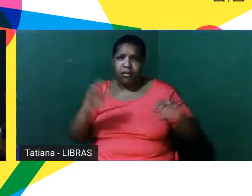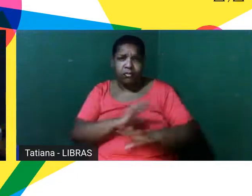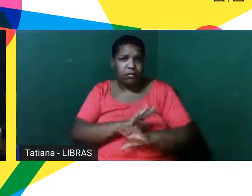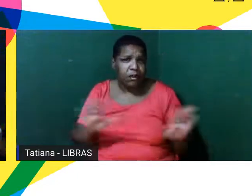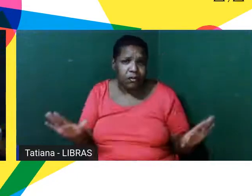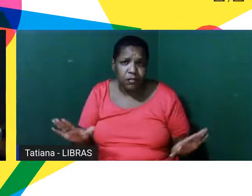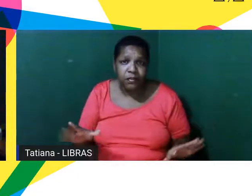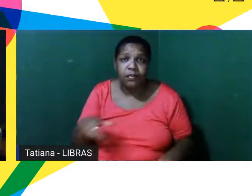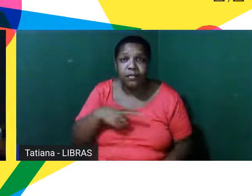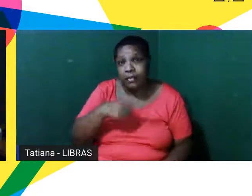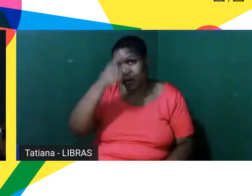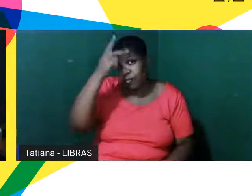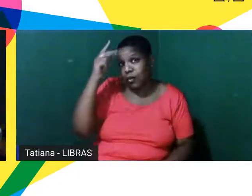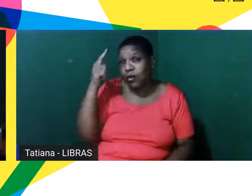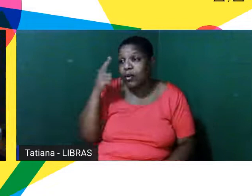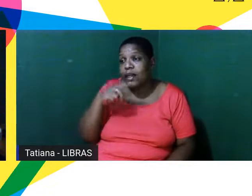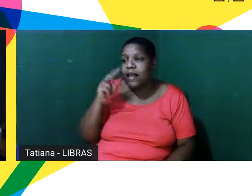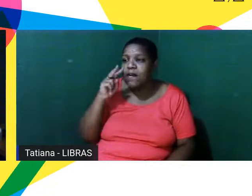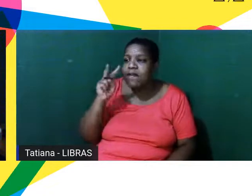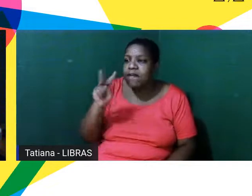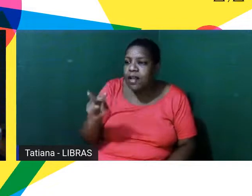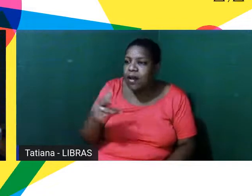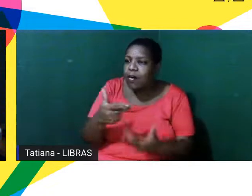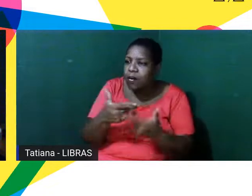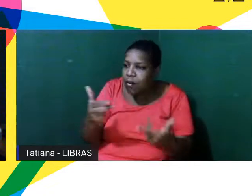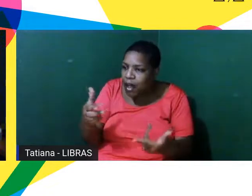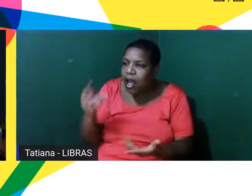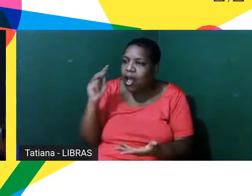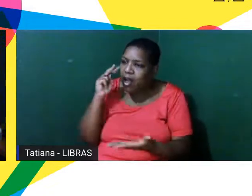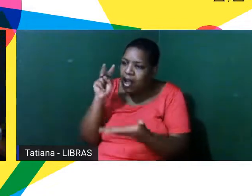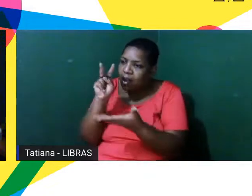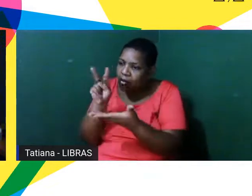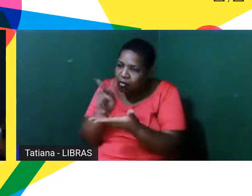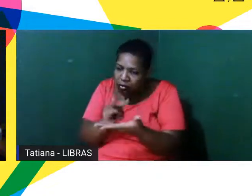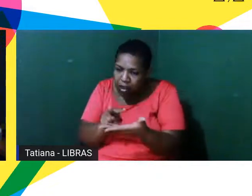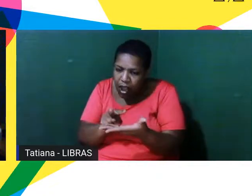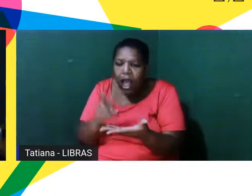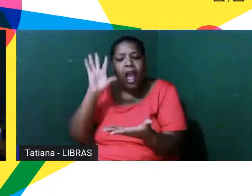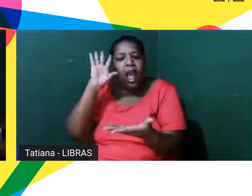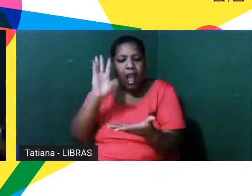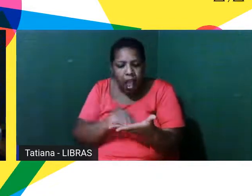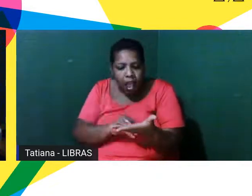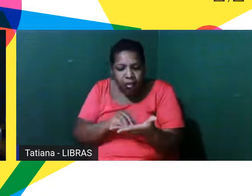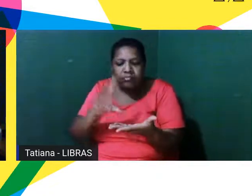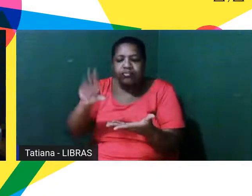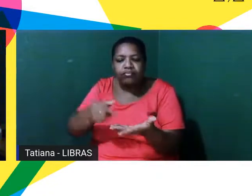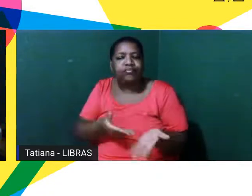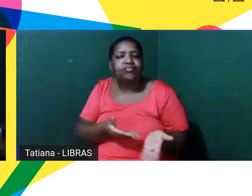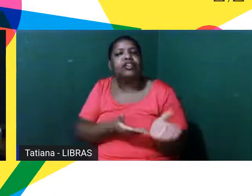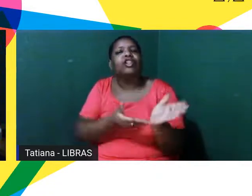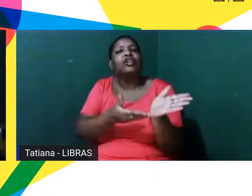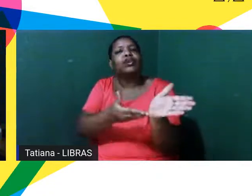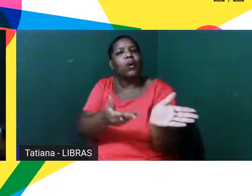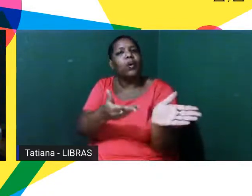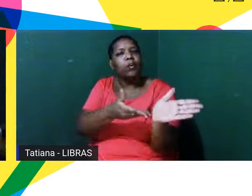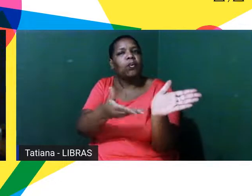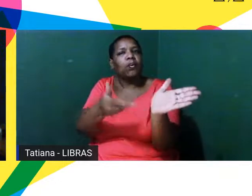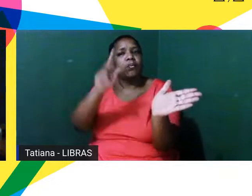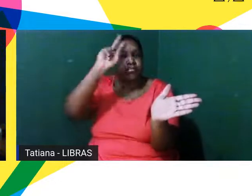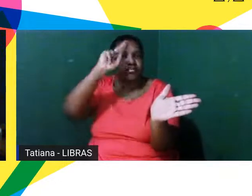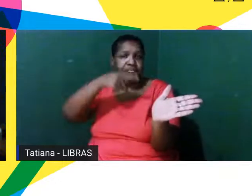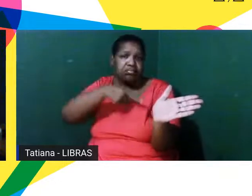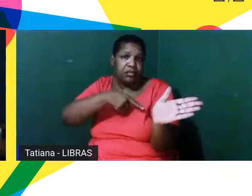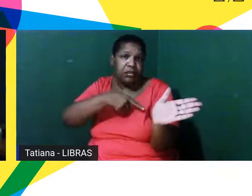disso é a pessoa que consegue ver o material consegue escutar o material e consegue entregar para a pessoa ou para si mesmo